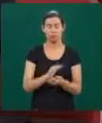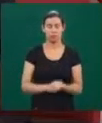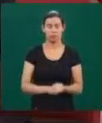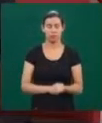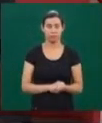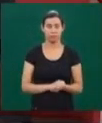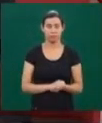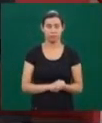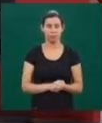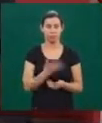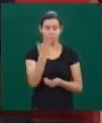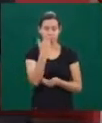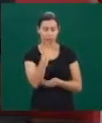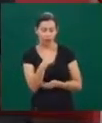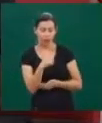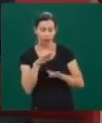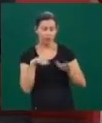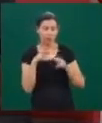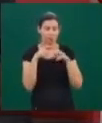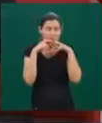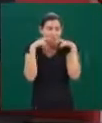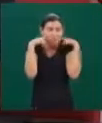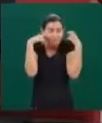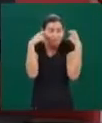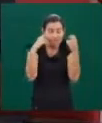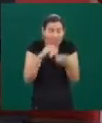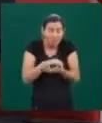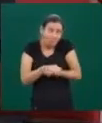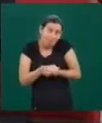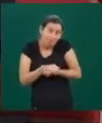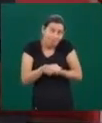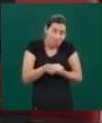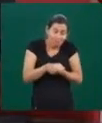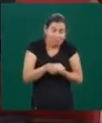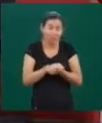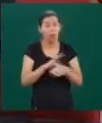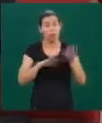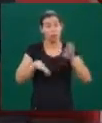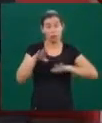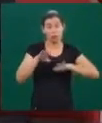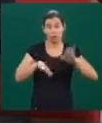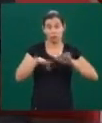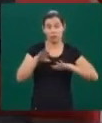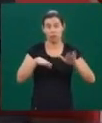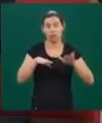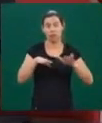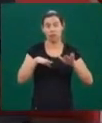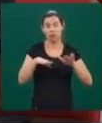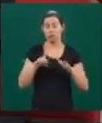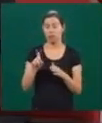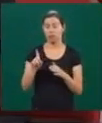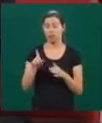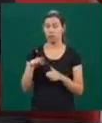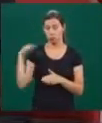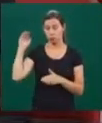ela é muito desconfortada, às vezes por causa de uma situação, às vezes por causa até da própria pessoa,